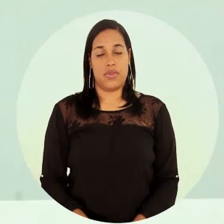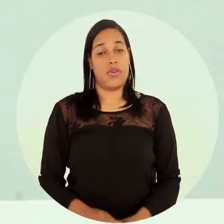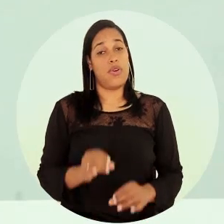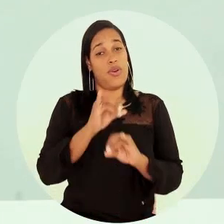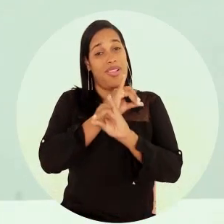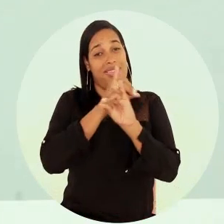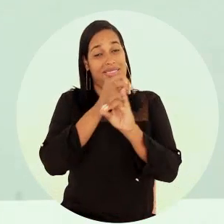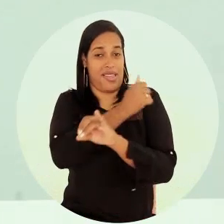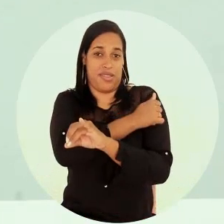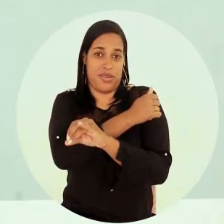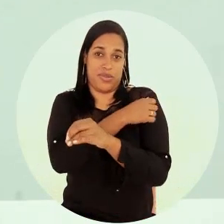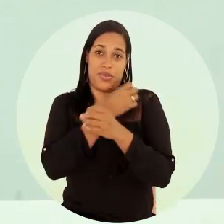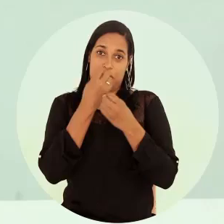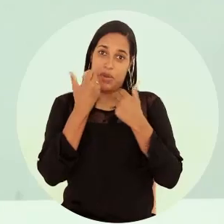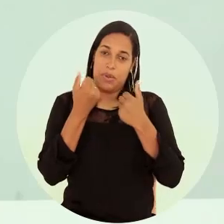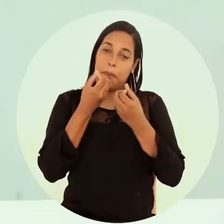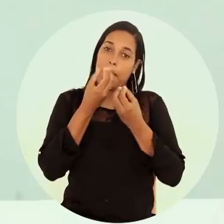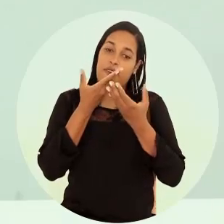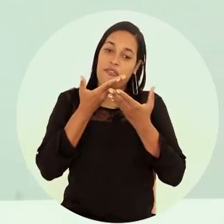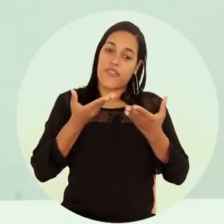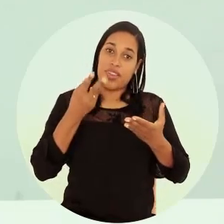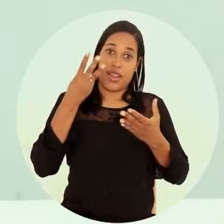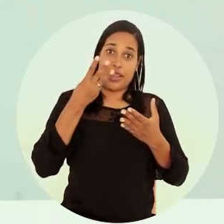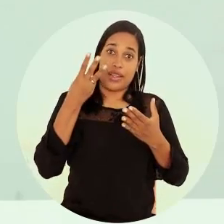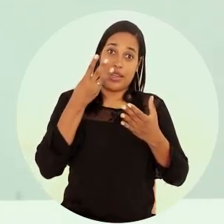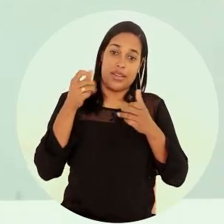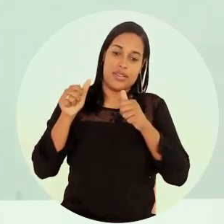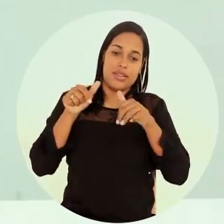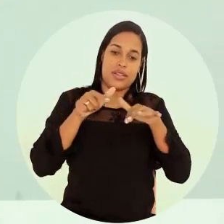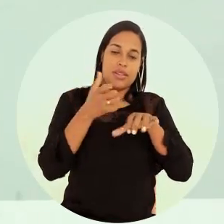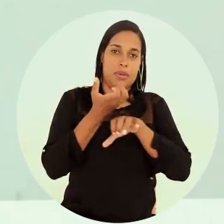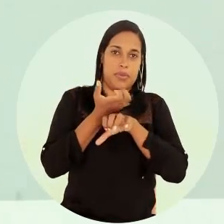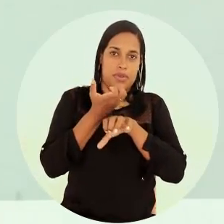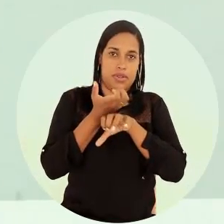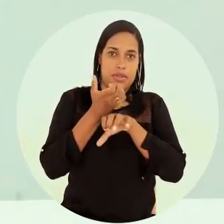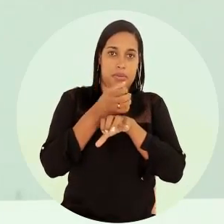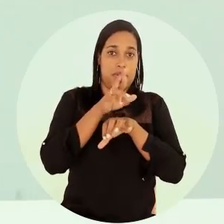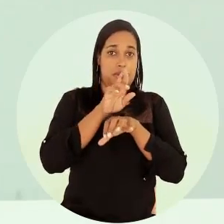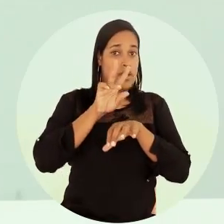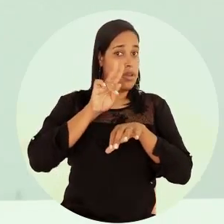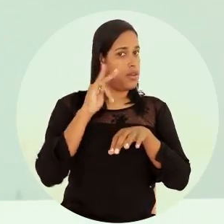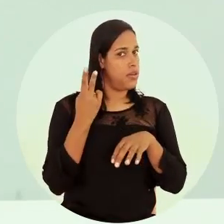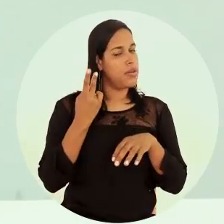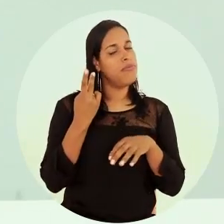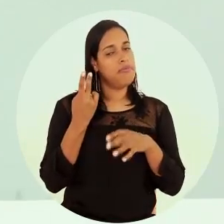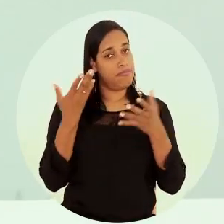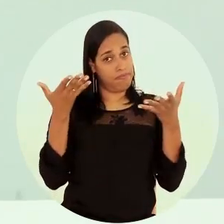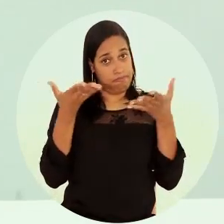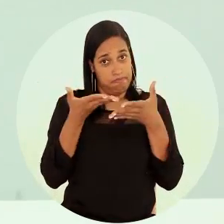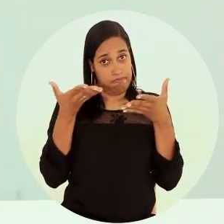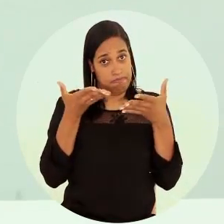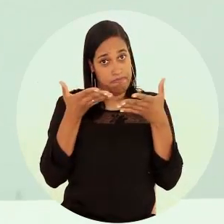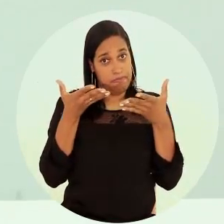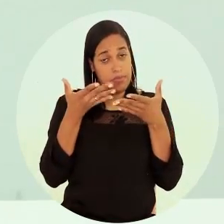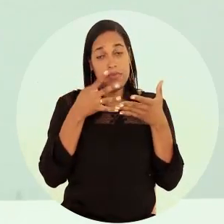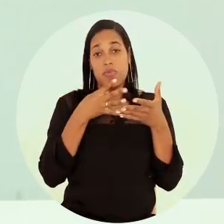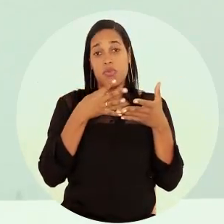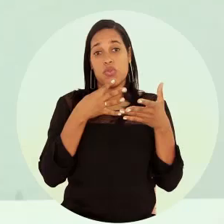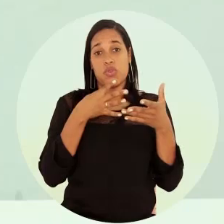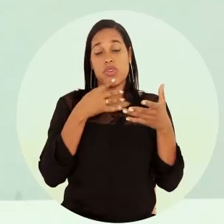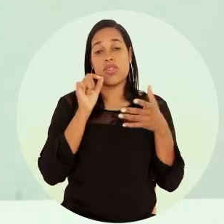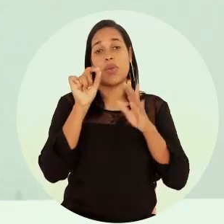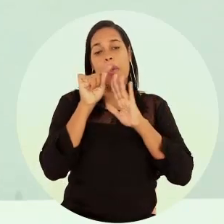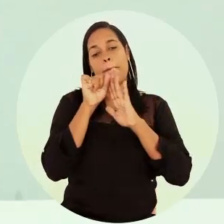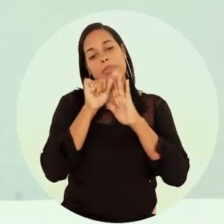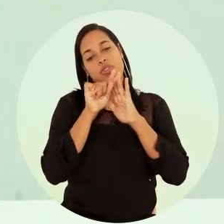Olá, caros alunos! Bem-vindos à terceira semana da disciplina RH. Hoje, nós vamos conhecer sobre